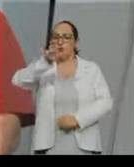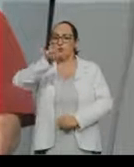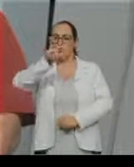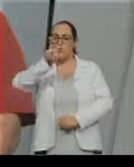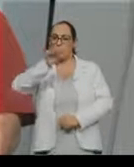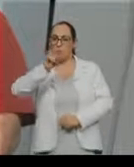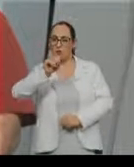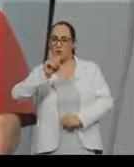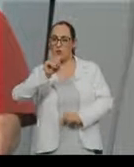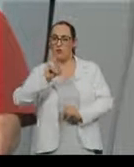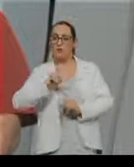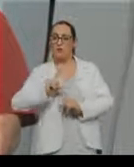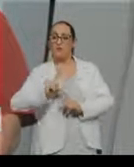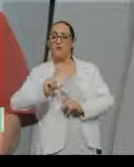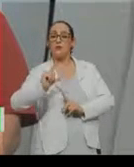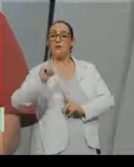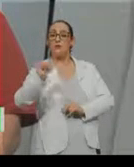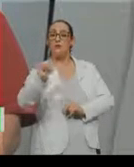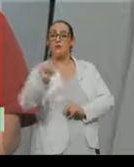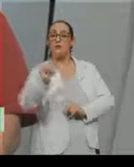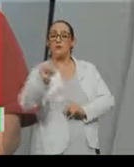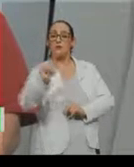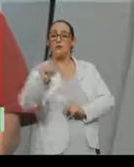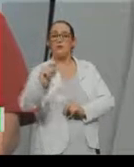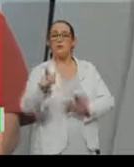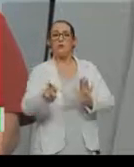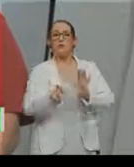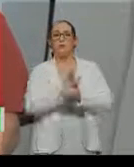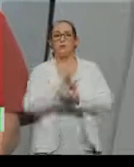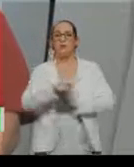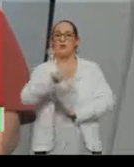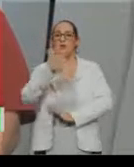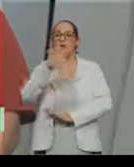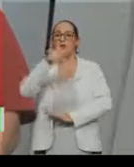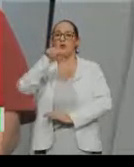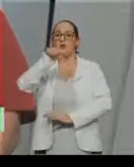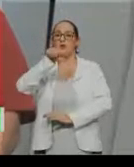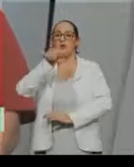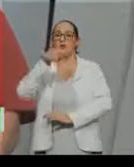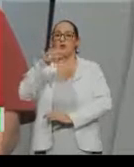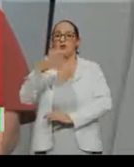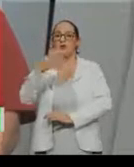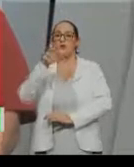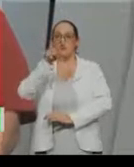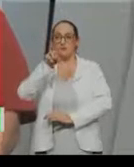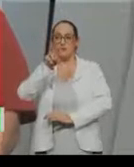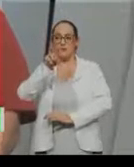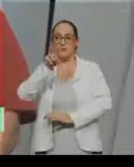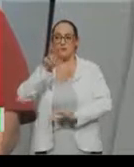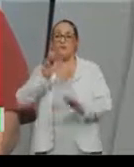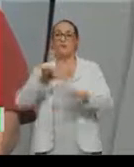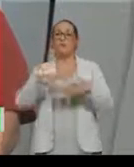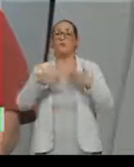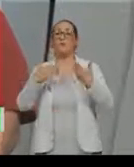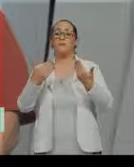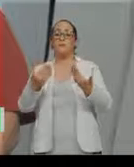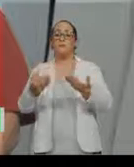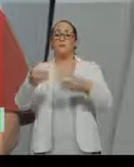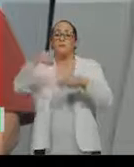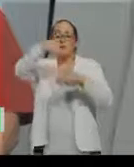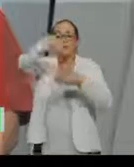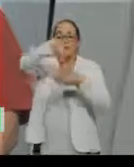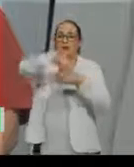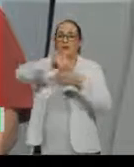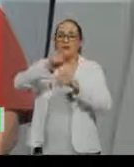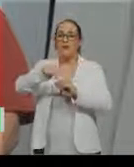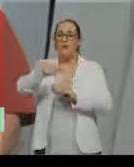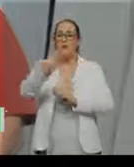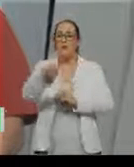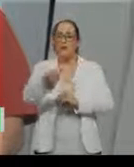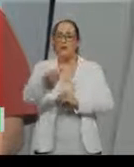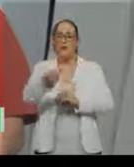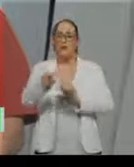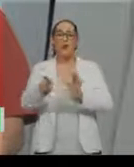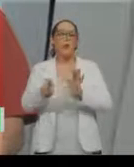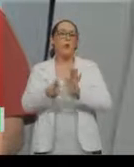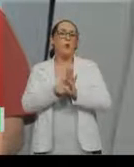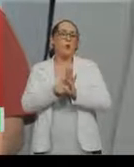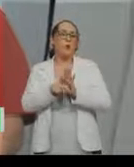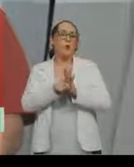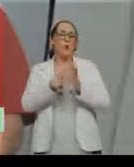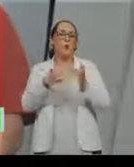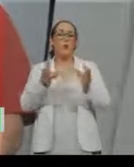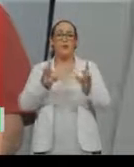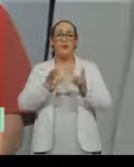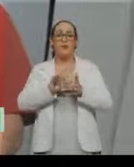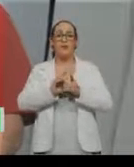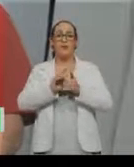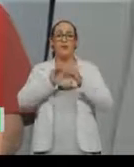renuncia antes de ser deposto em 45. Entretanto, nas eleições seguintes, ele